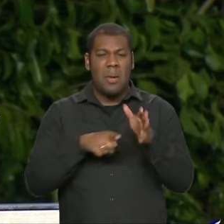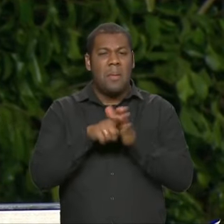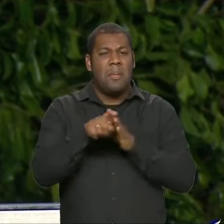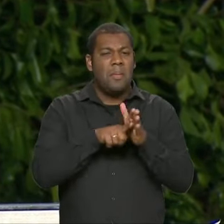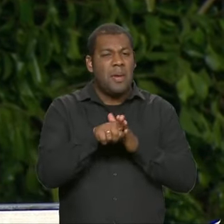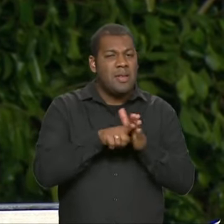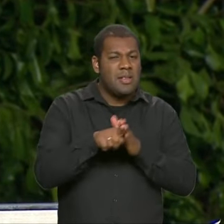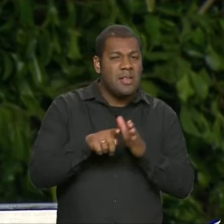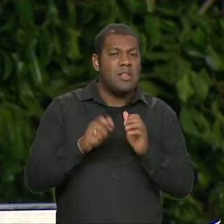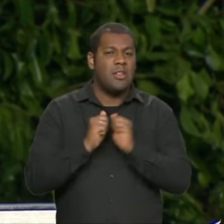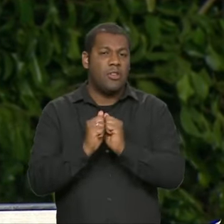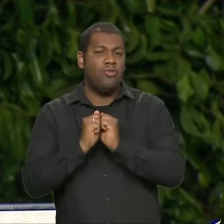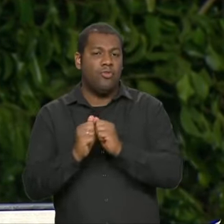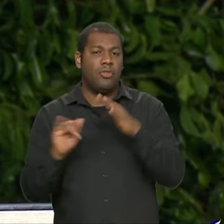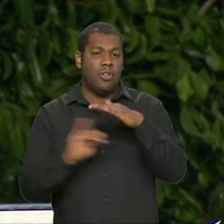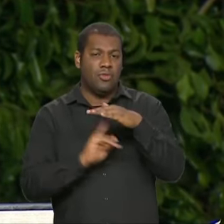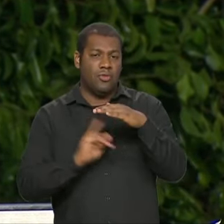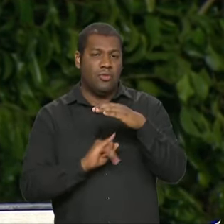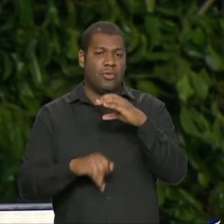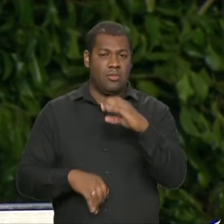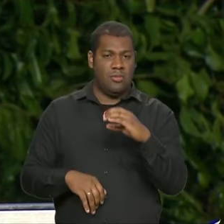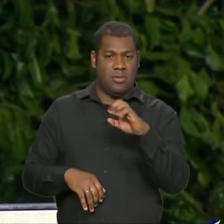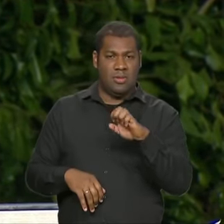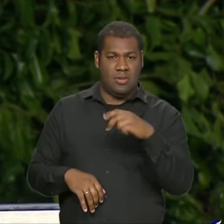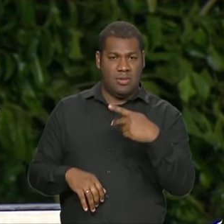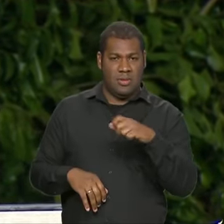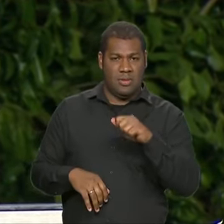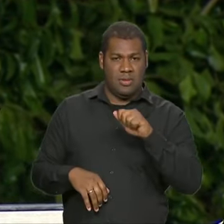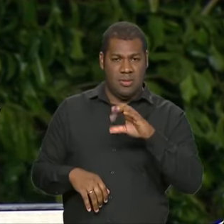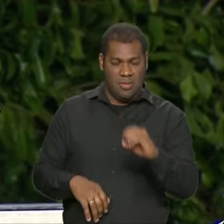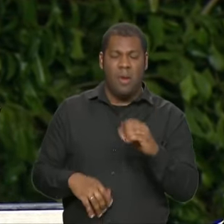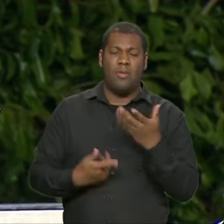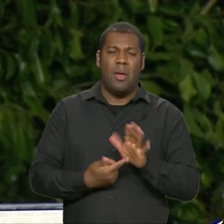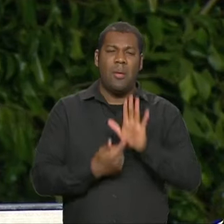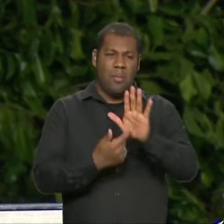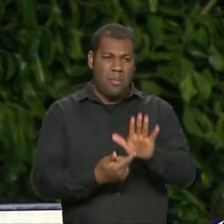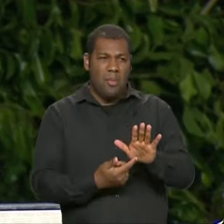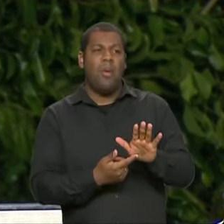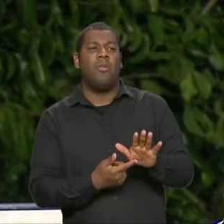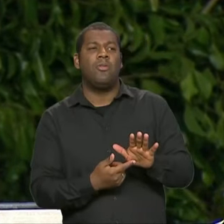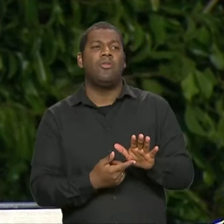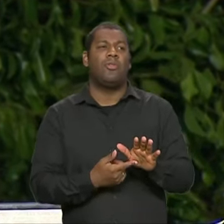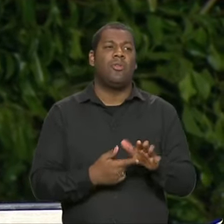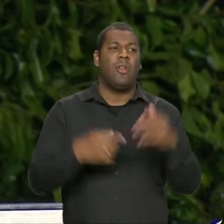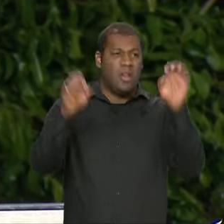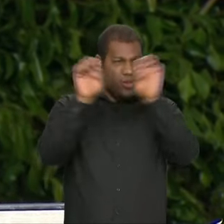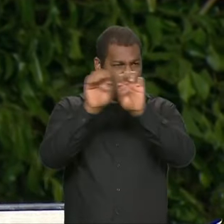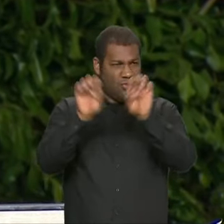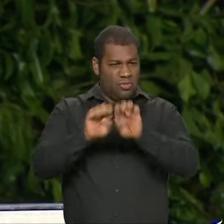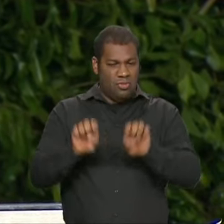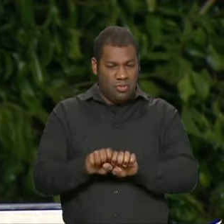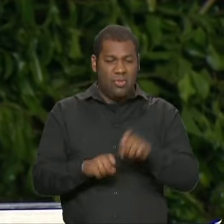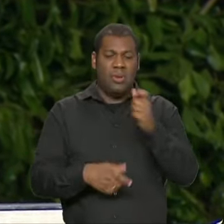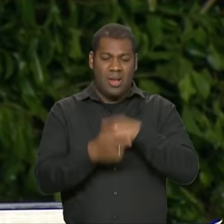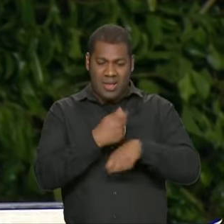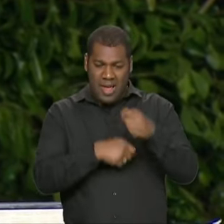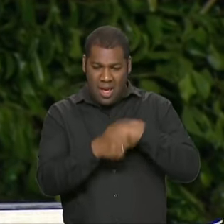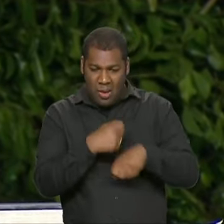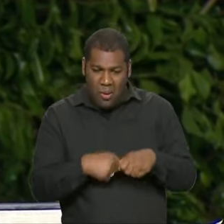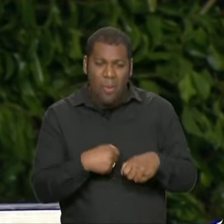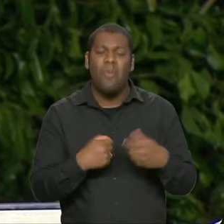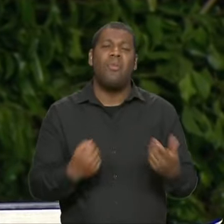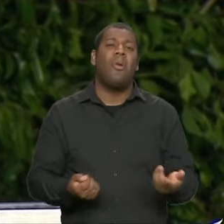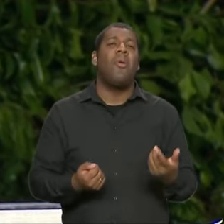a CEPAL que mostra essas lacunas socioeconômicas, sociodemográficas. São dados que demandam